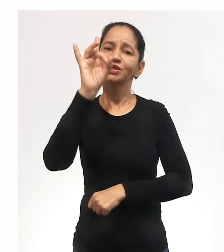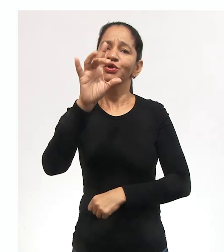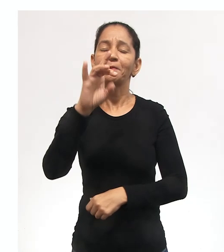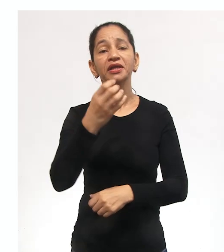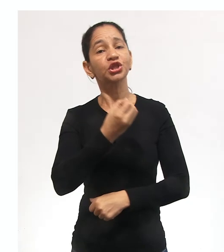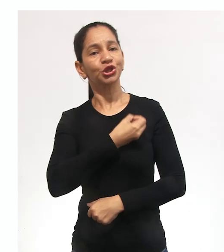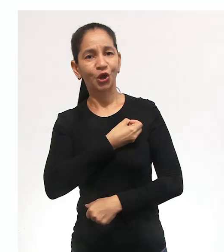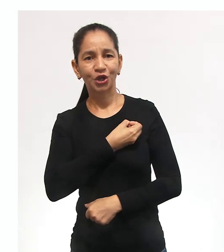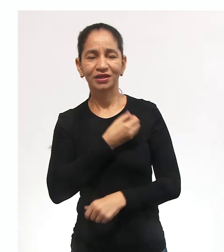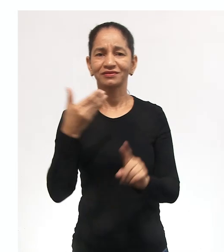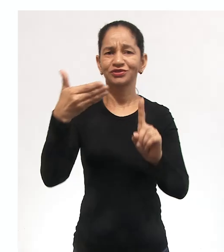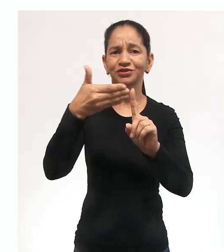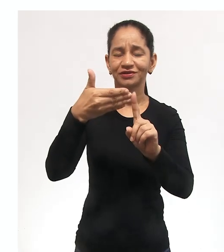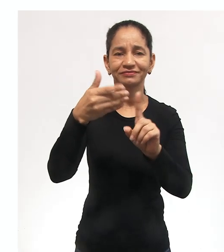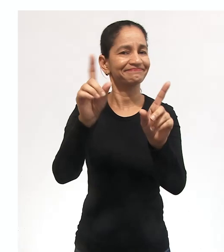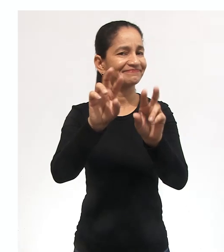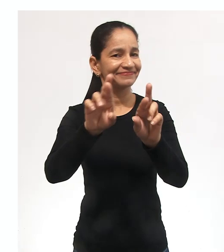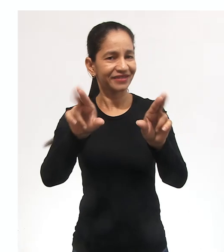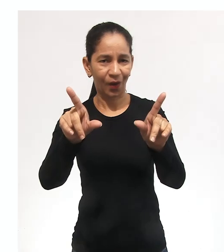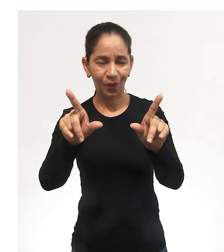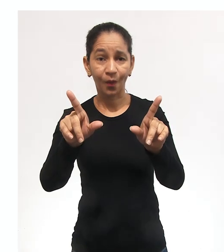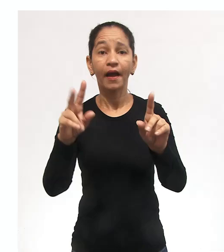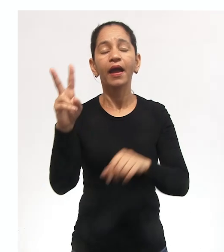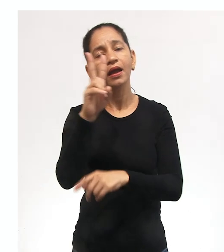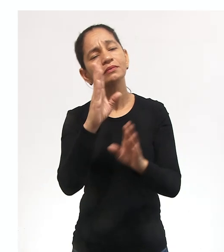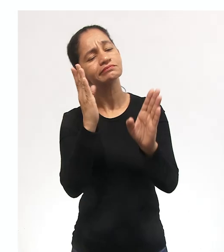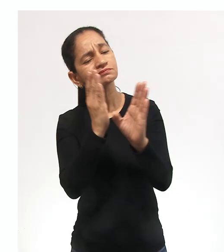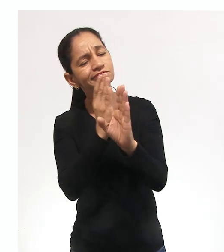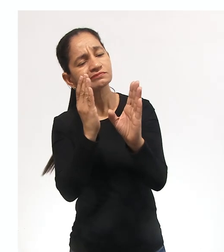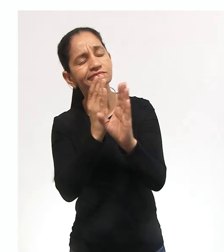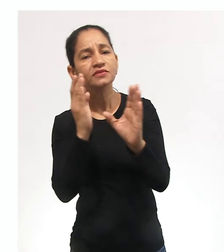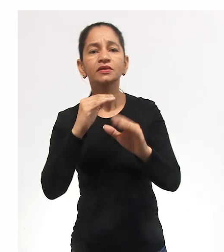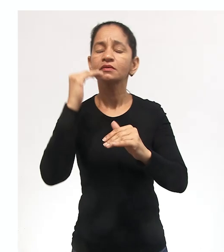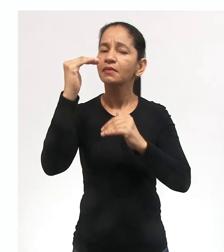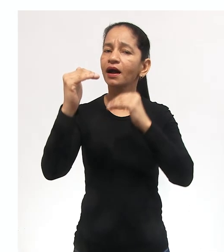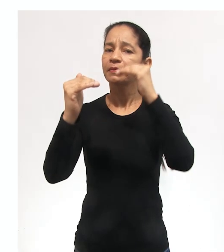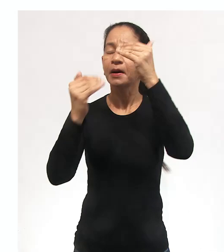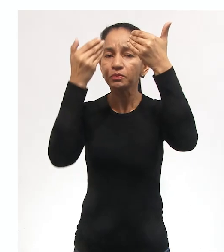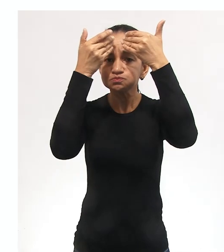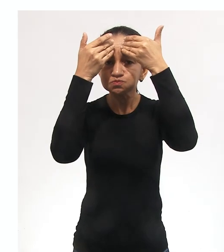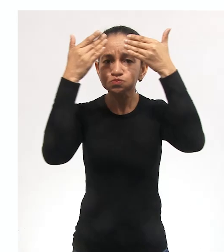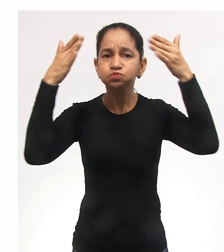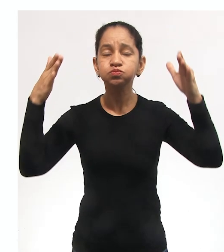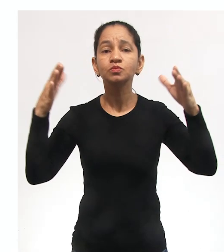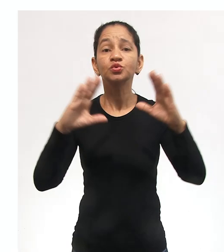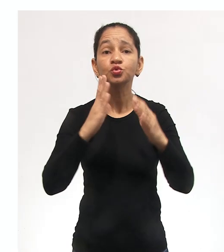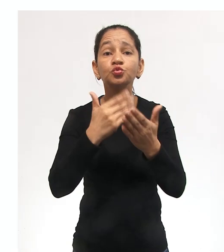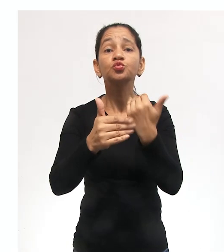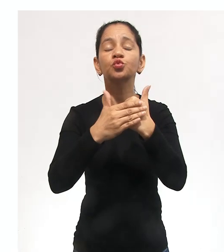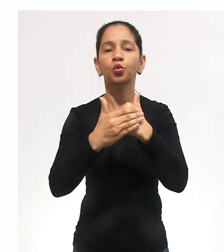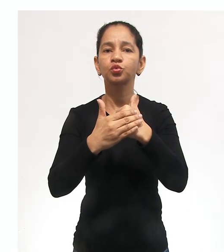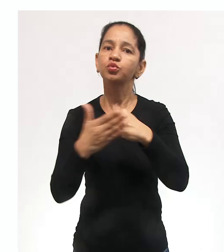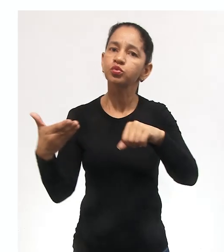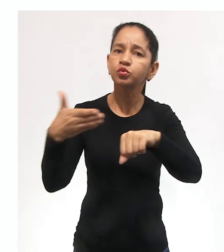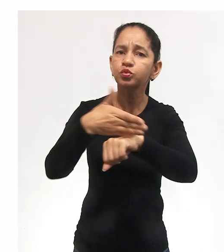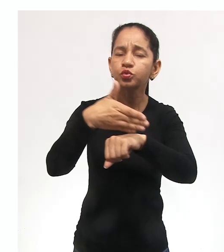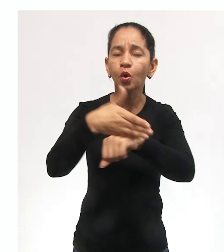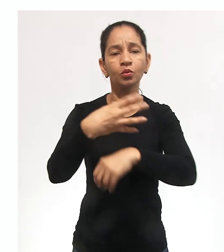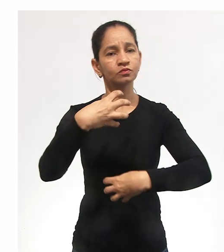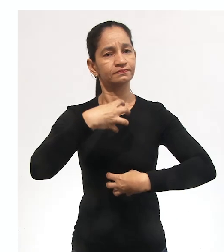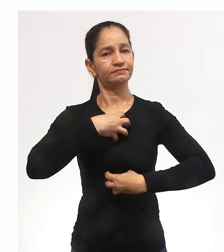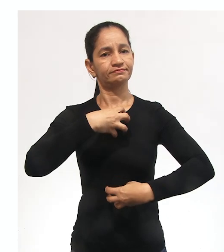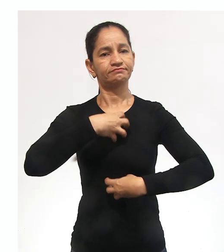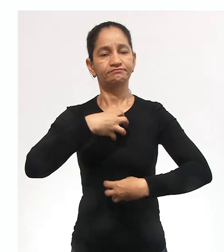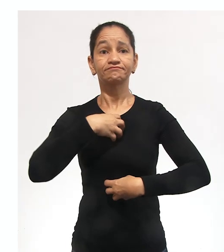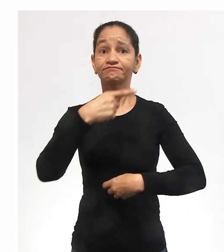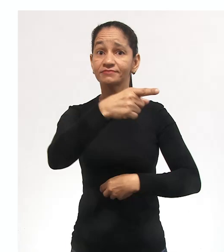avaliação dessa forma, mas é observar o desenvolvimento integral do aluno, a forma como ele